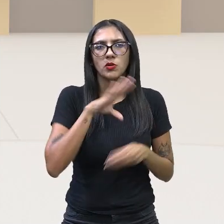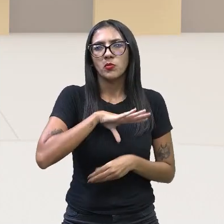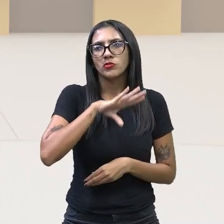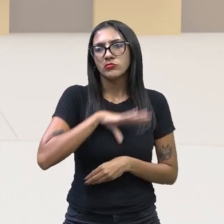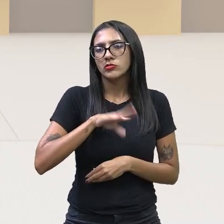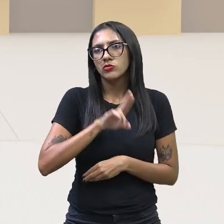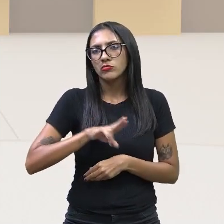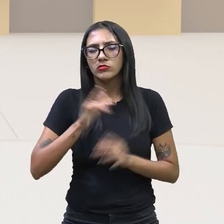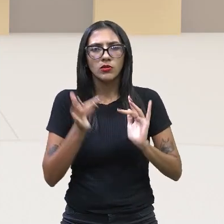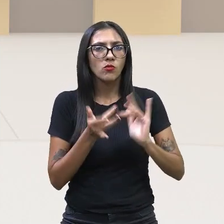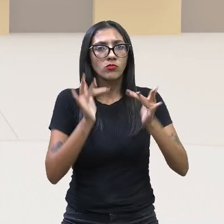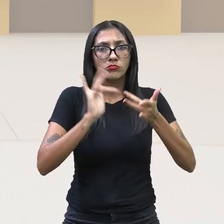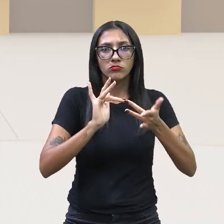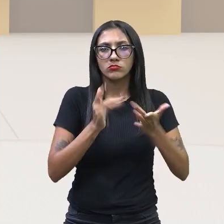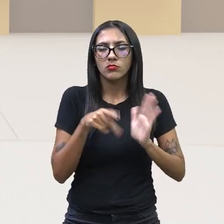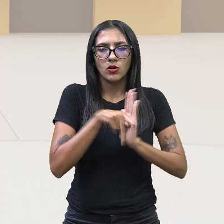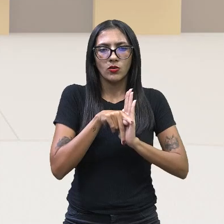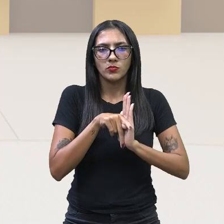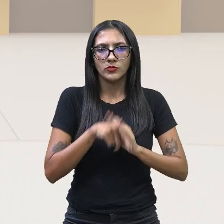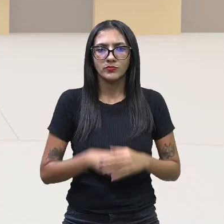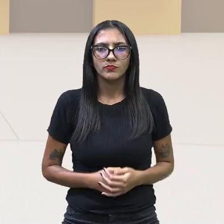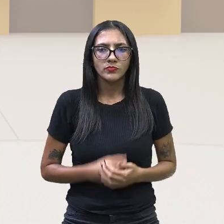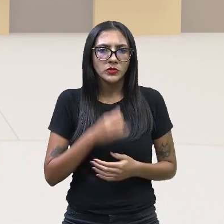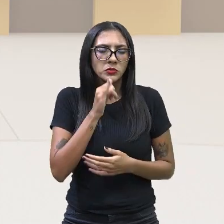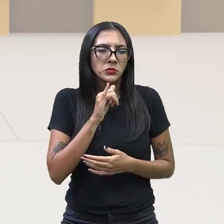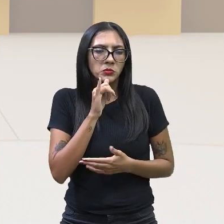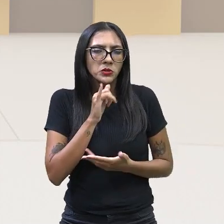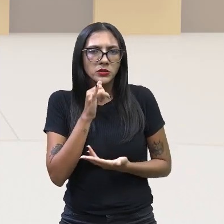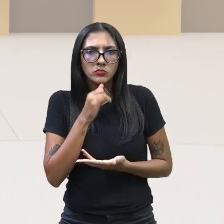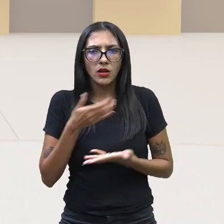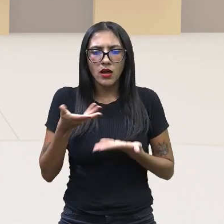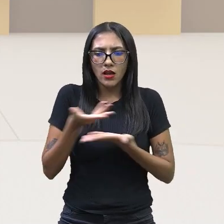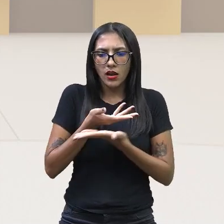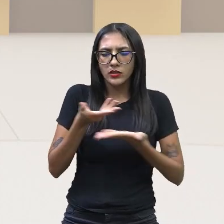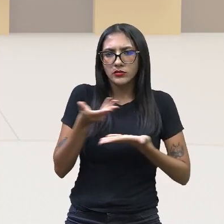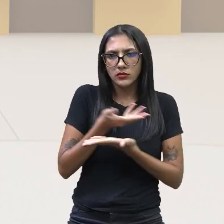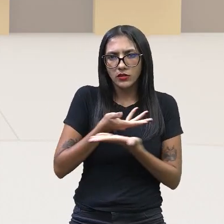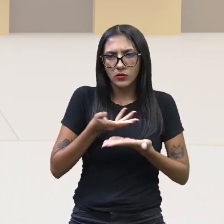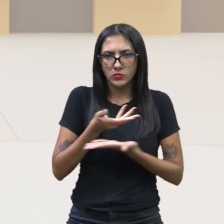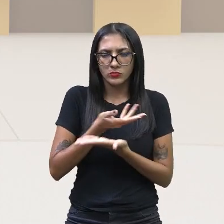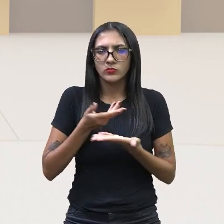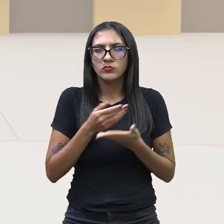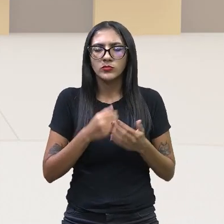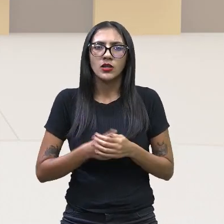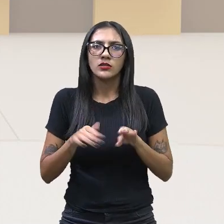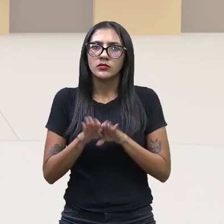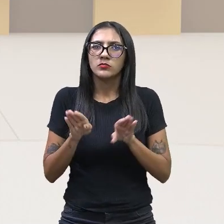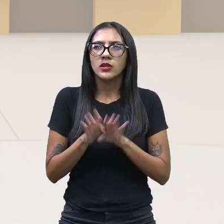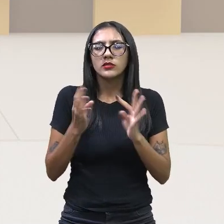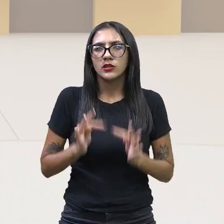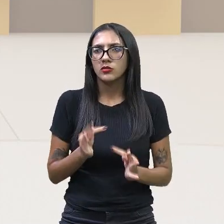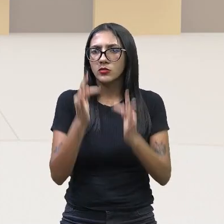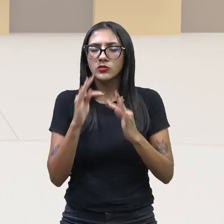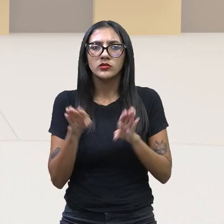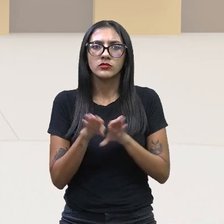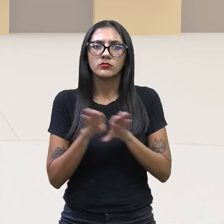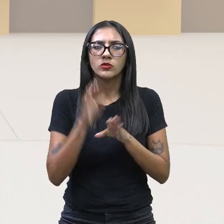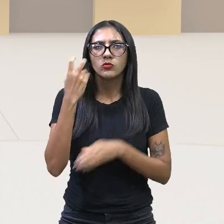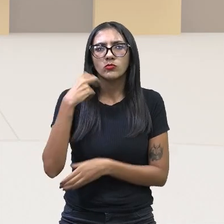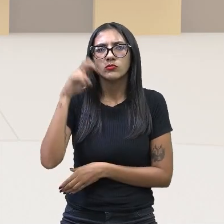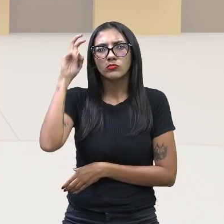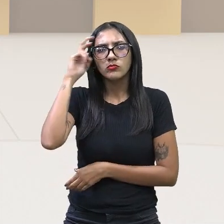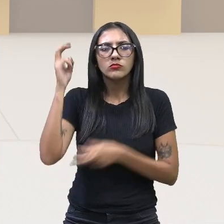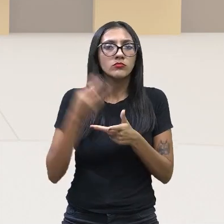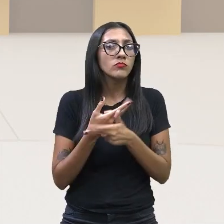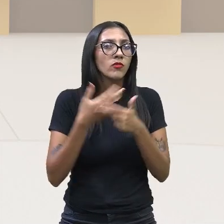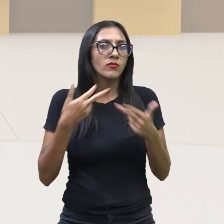usados em contextos bem específicos, como em negócios, como a gente acabou de verificar, certo? Isso. Tecnologia bastante, a cultura, a moda, e